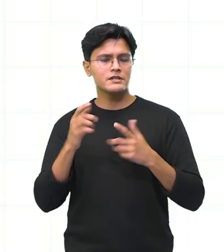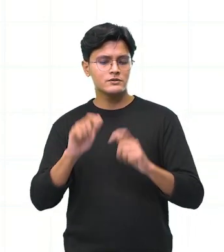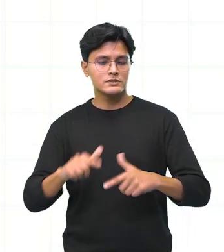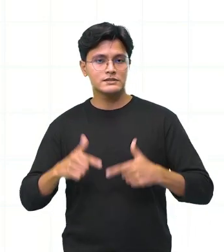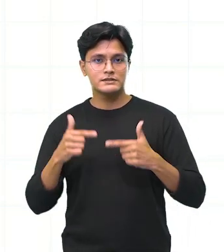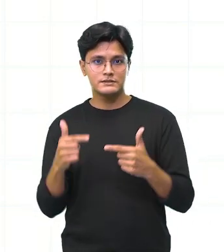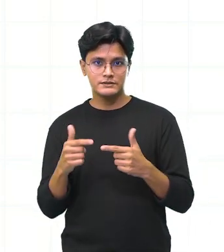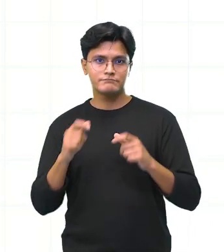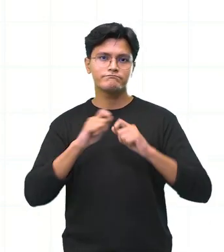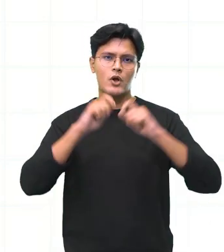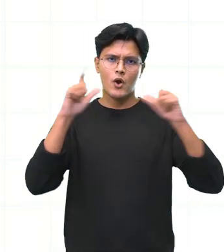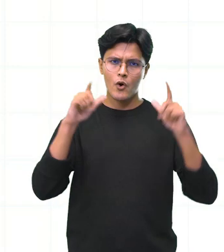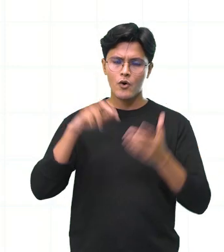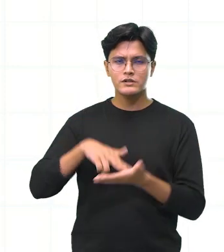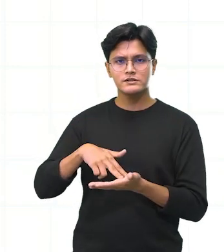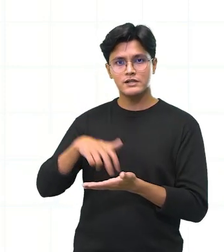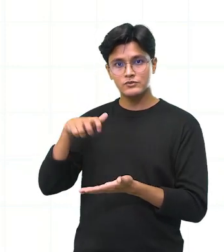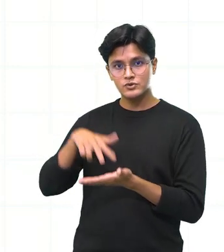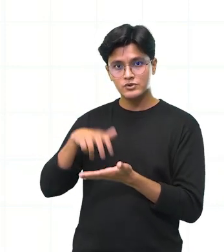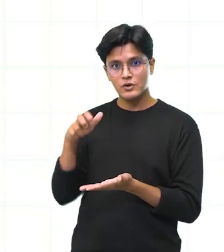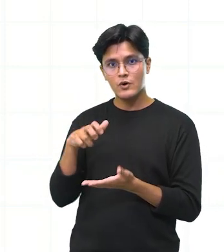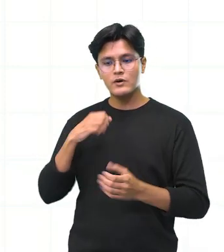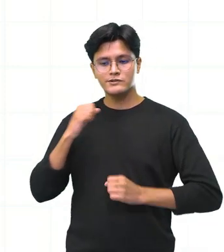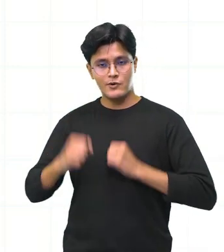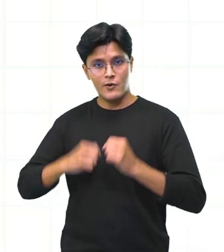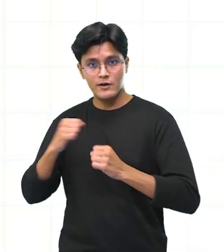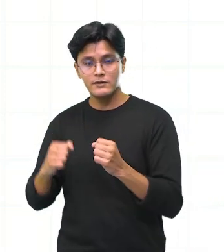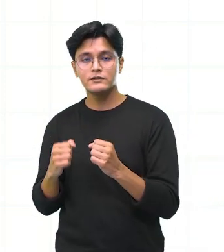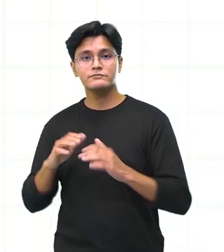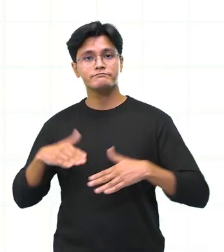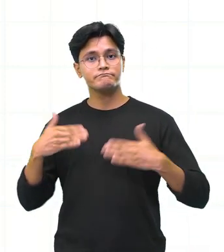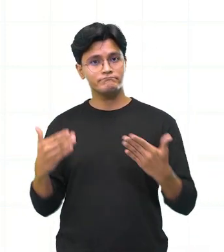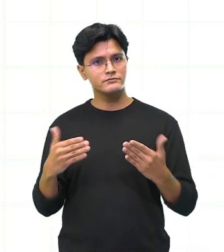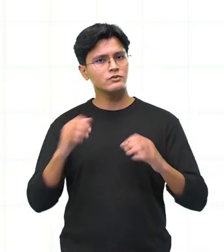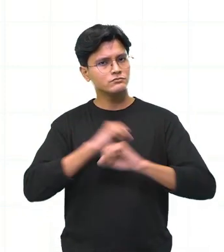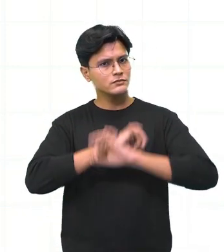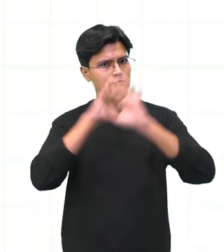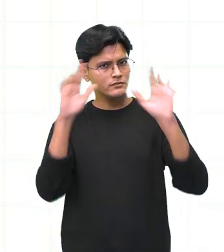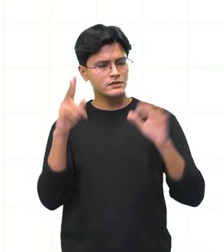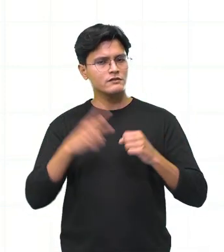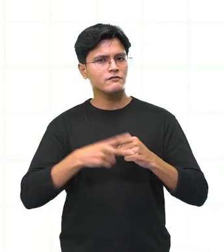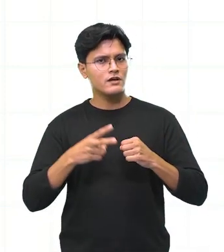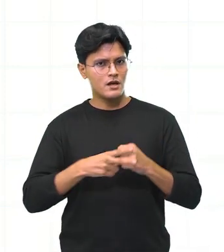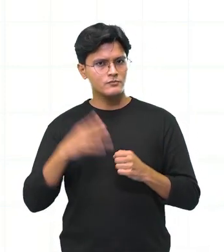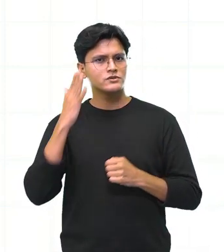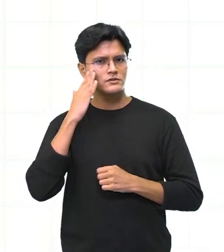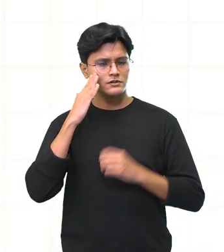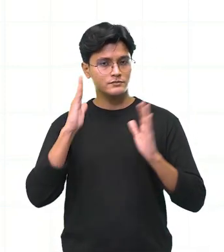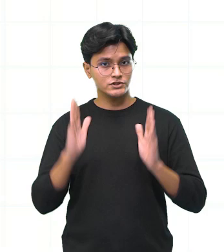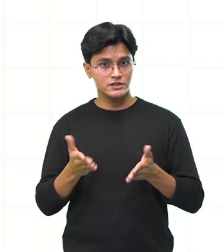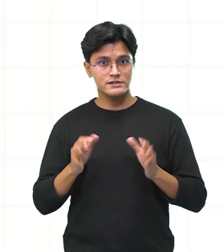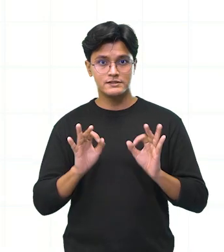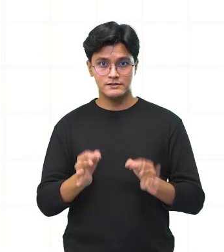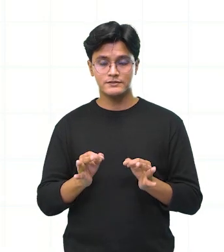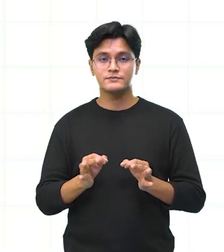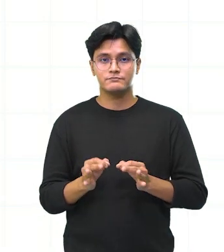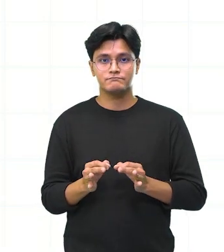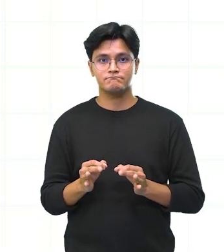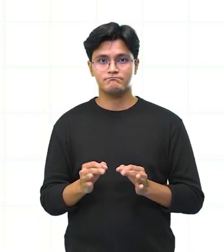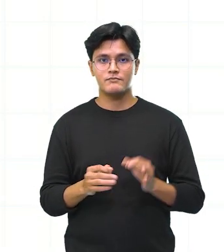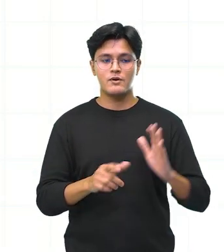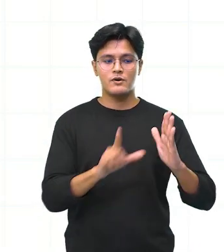acorda, senta, assaltou, correu. Então, aí já está bem claro o que é verbo, né? Então, a primeira oração, assaltou a